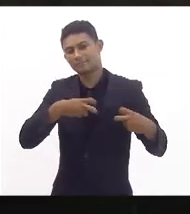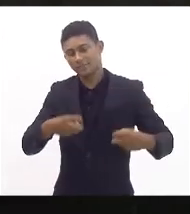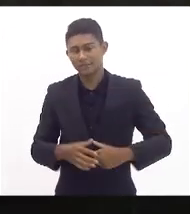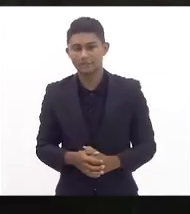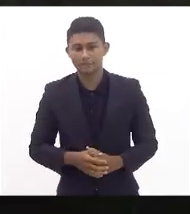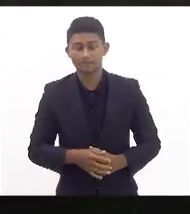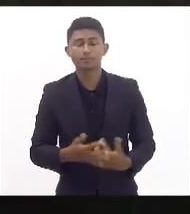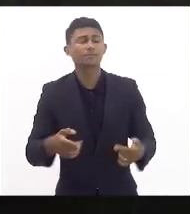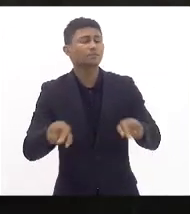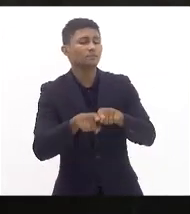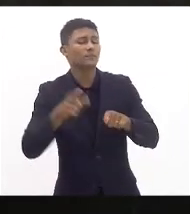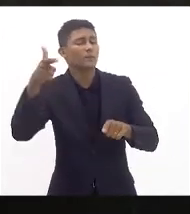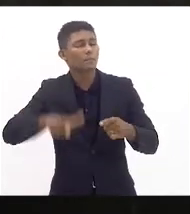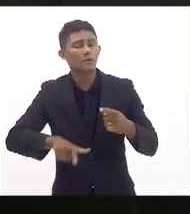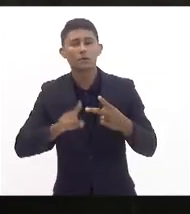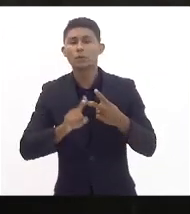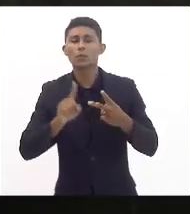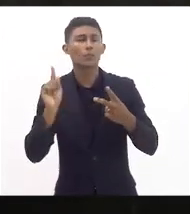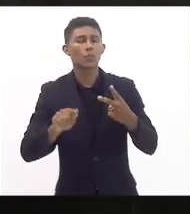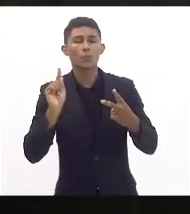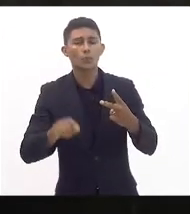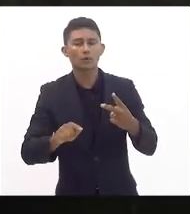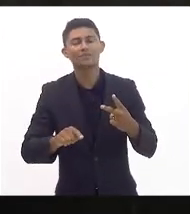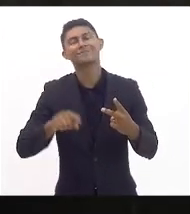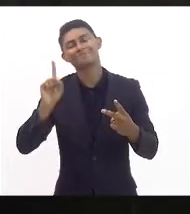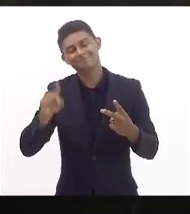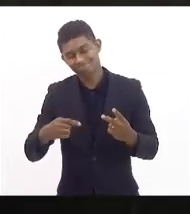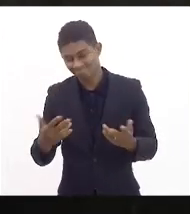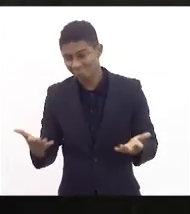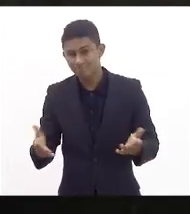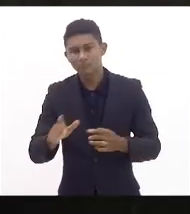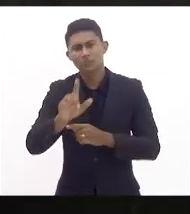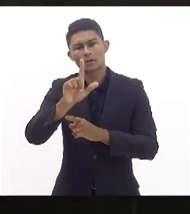reajustou o gás industrial,